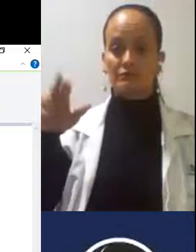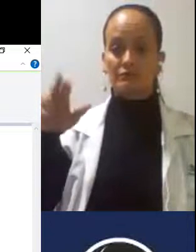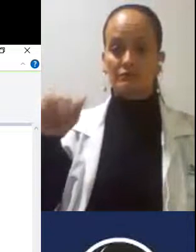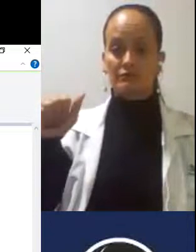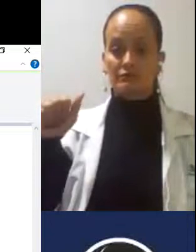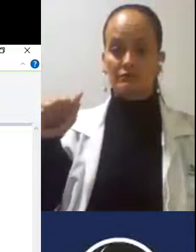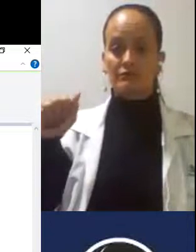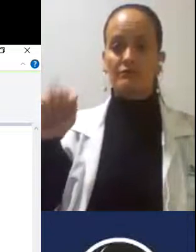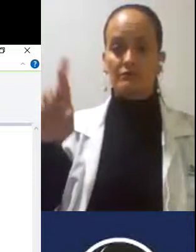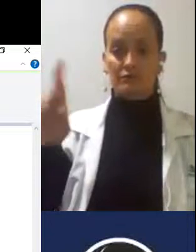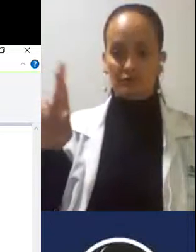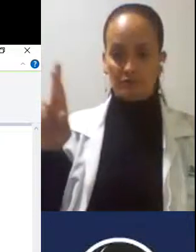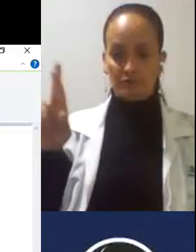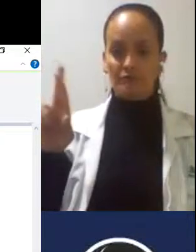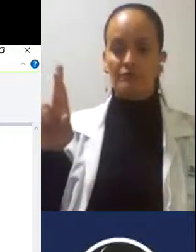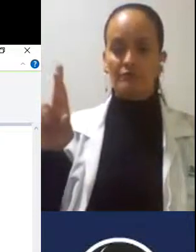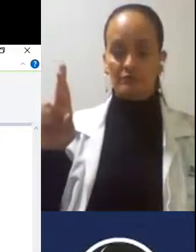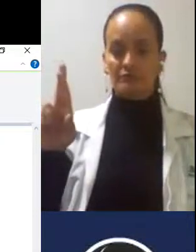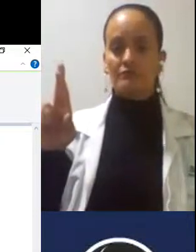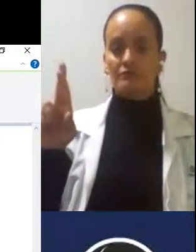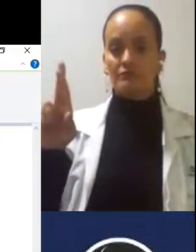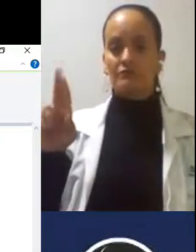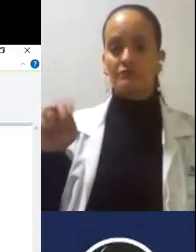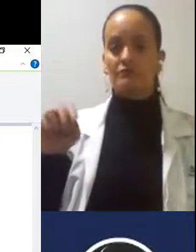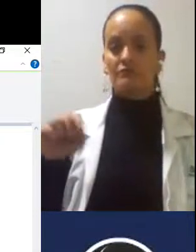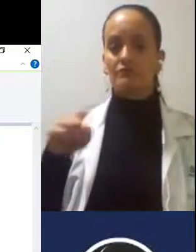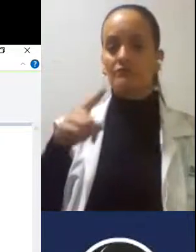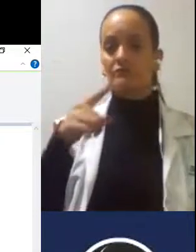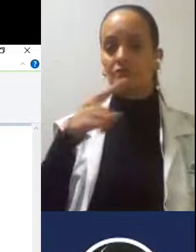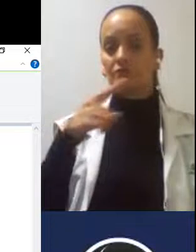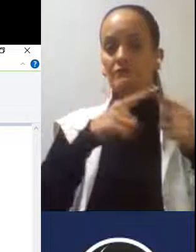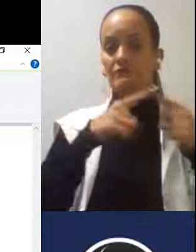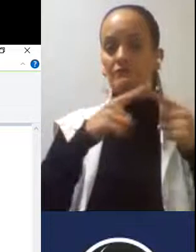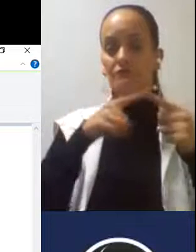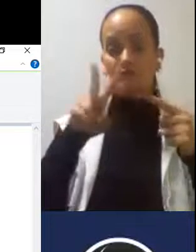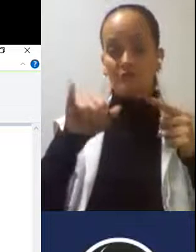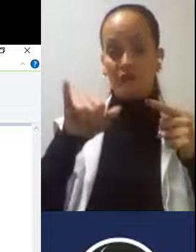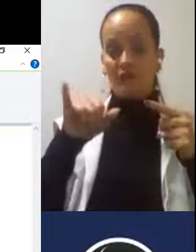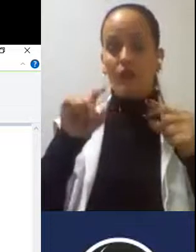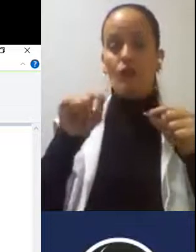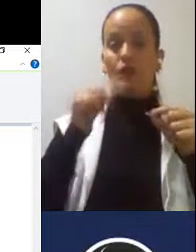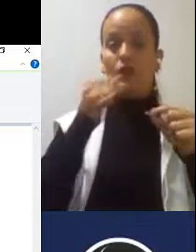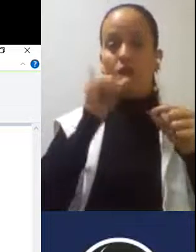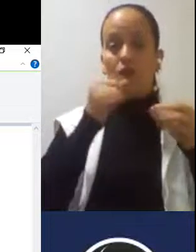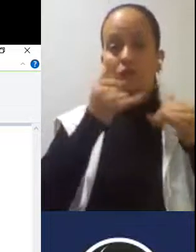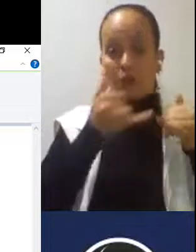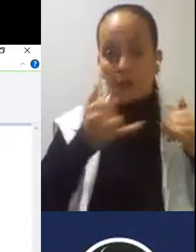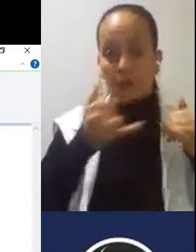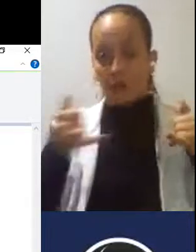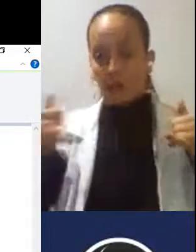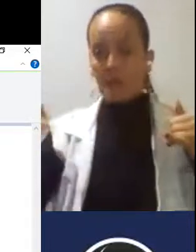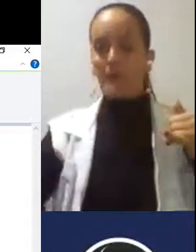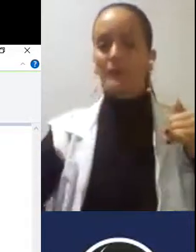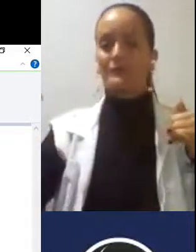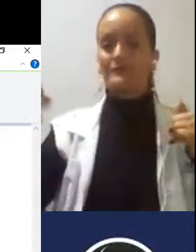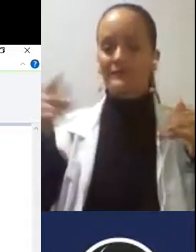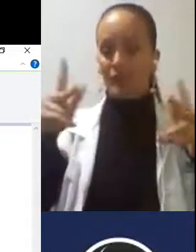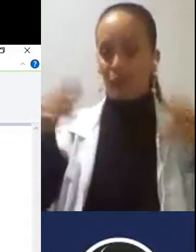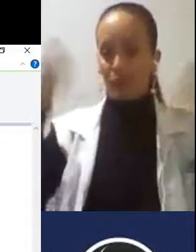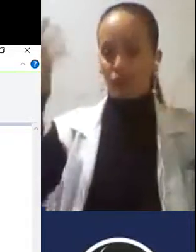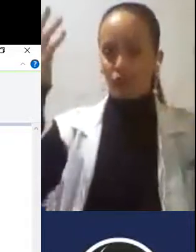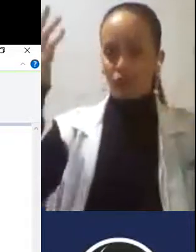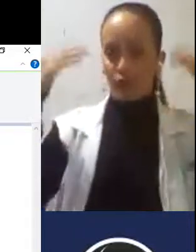É o que vai fazer o quê? Oferecer oposição à passagem de corrente. Então, como exemplo de resistência, a gente tem o chuveiro, tudo que vai consumir